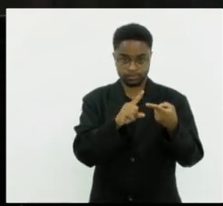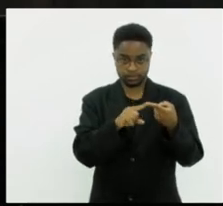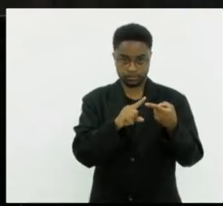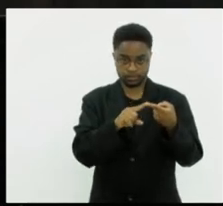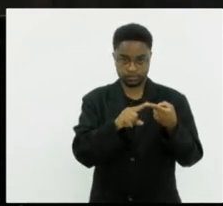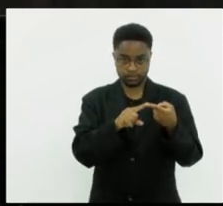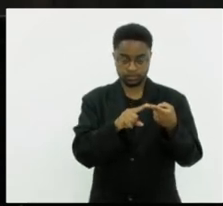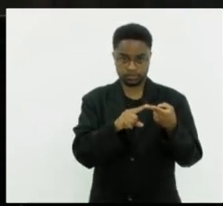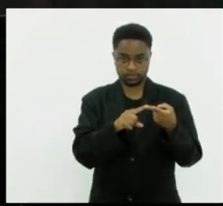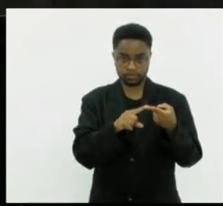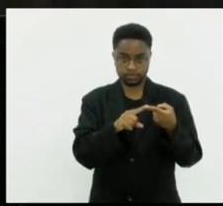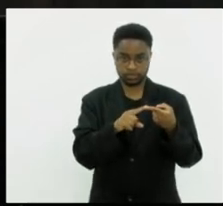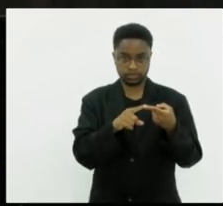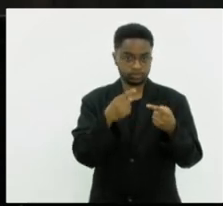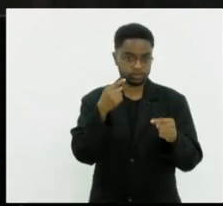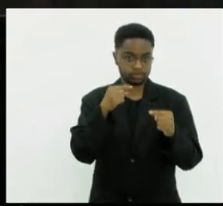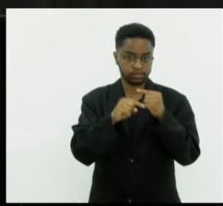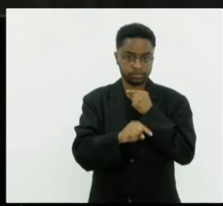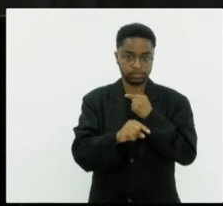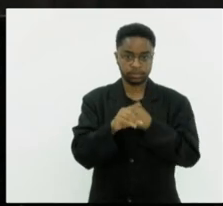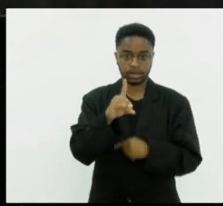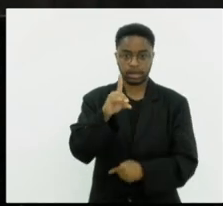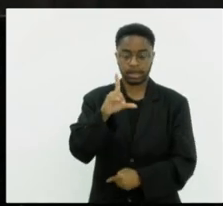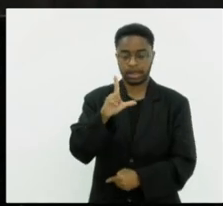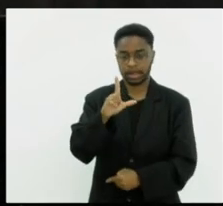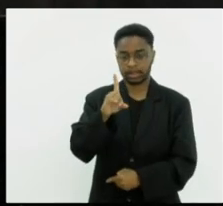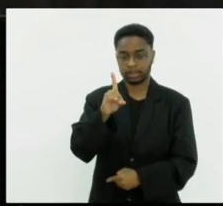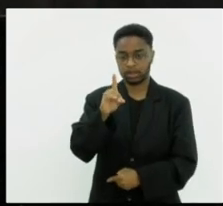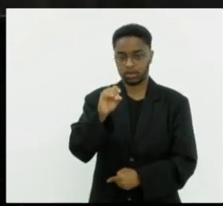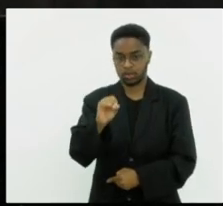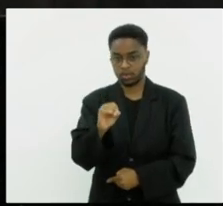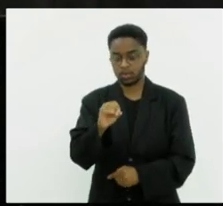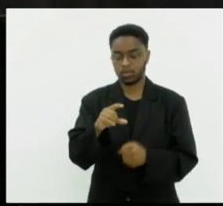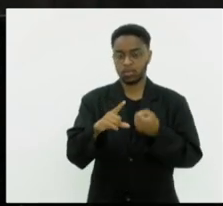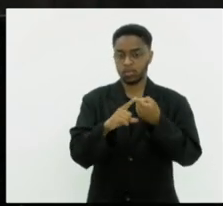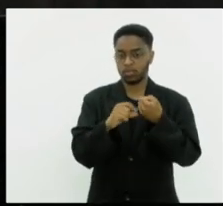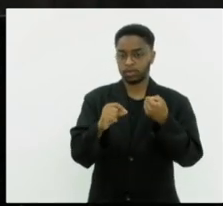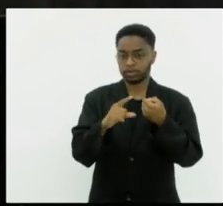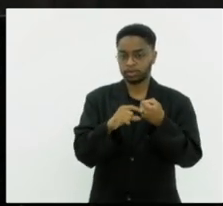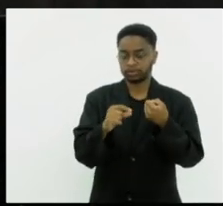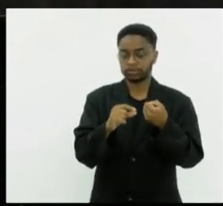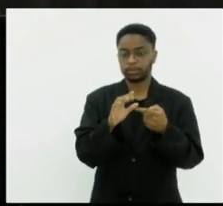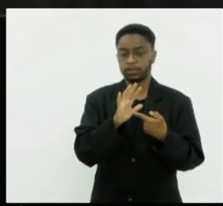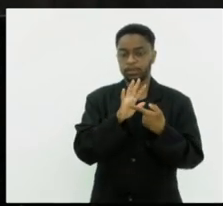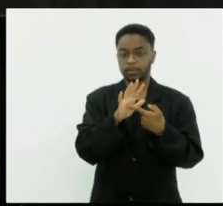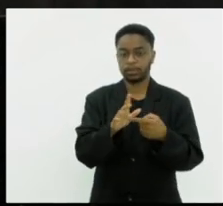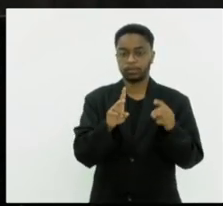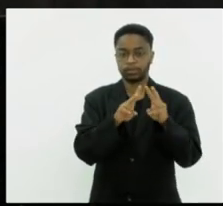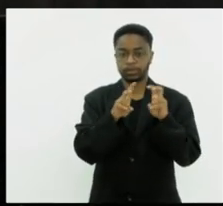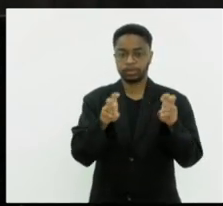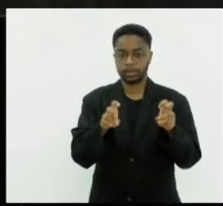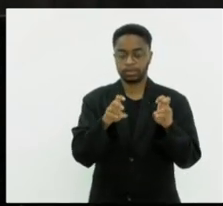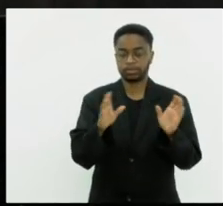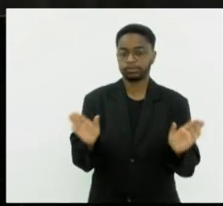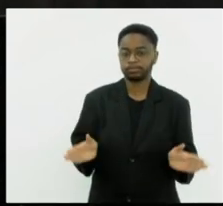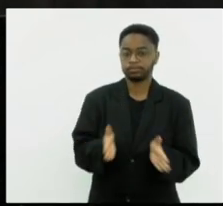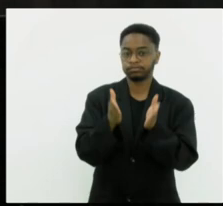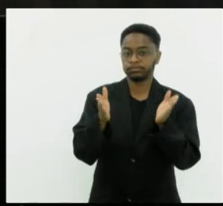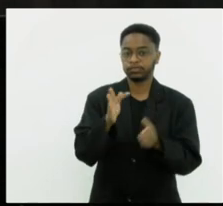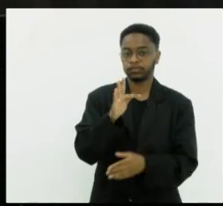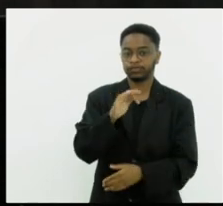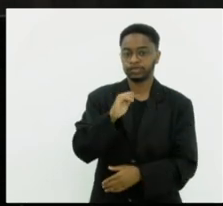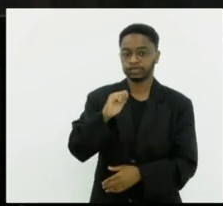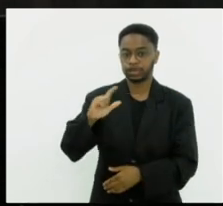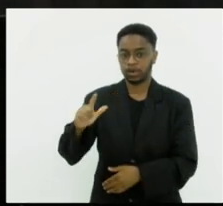contrariava a LDO, o artigo que explicitava a questão dos incentivos fiscais, mas